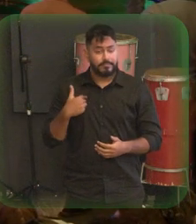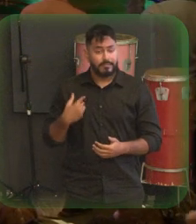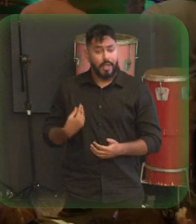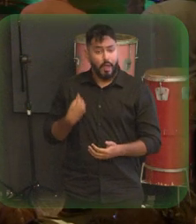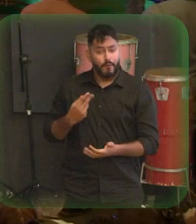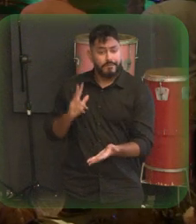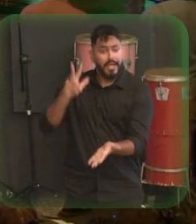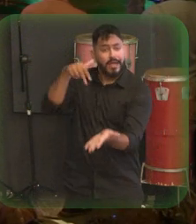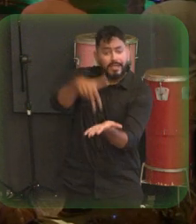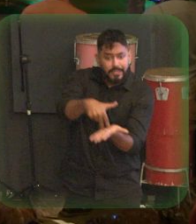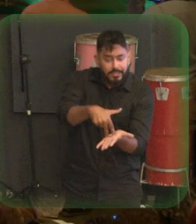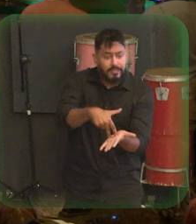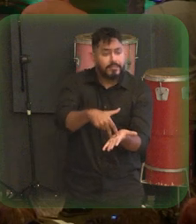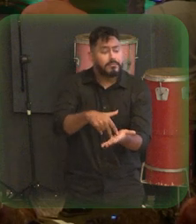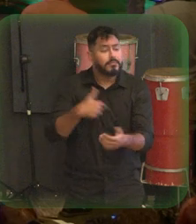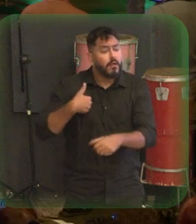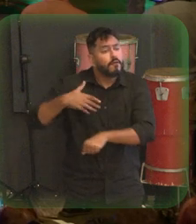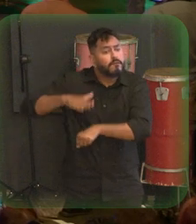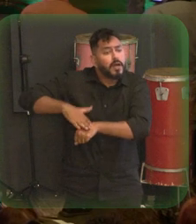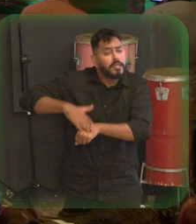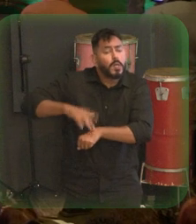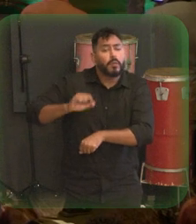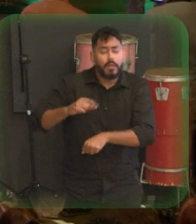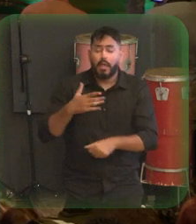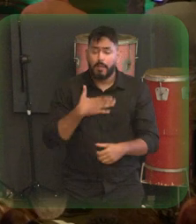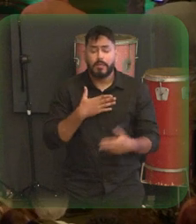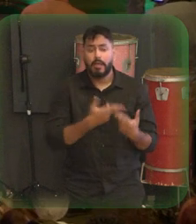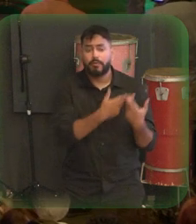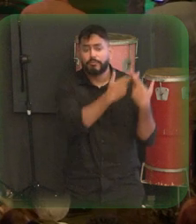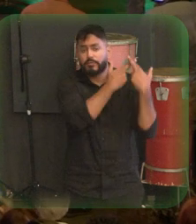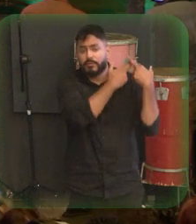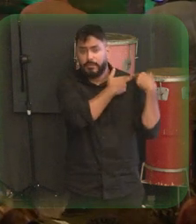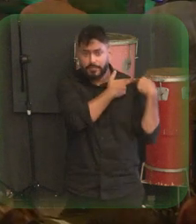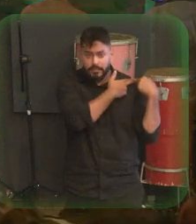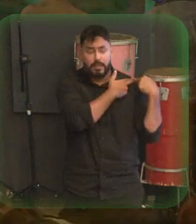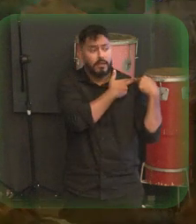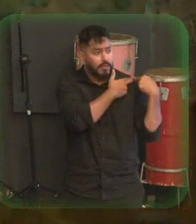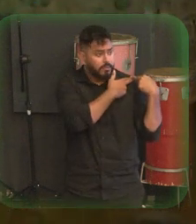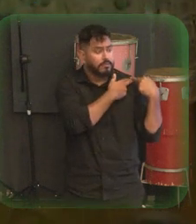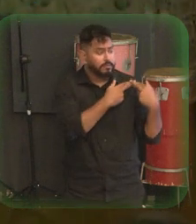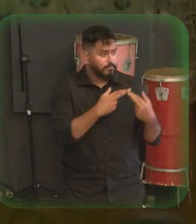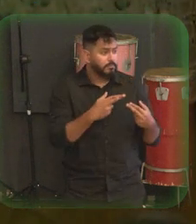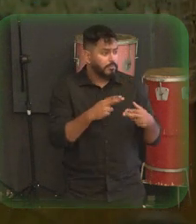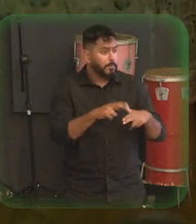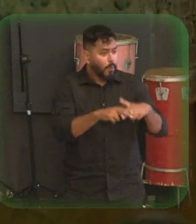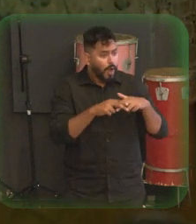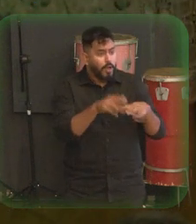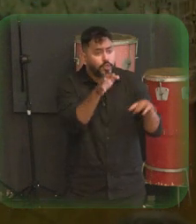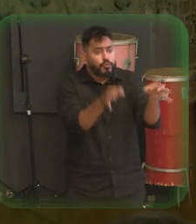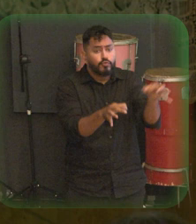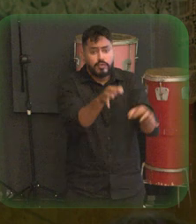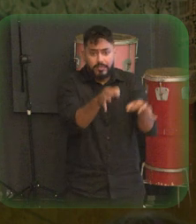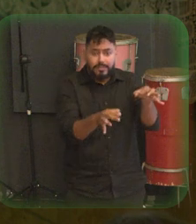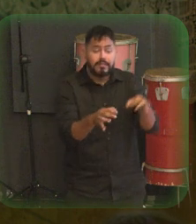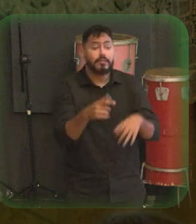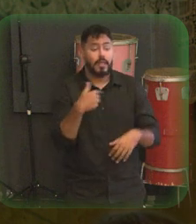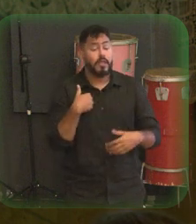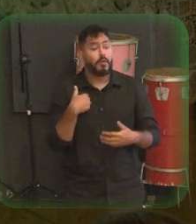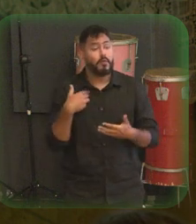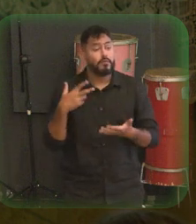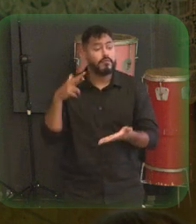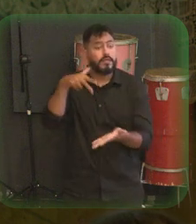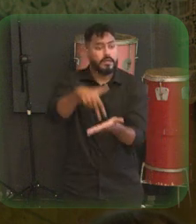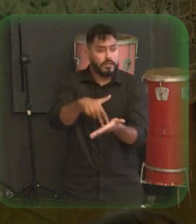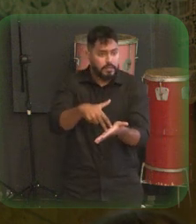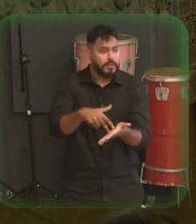Eu vim aqui fazer o que é a responsabilidade, aquilo que é justo. Eu vim aqui, em nome do